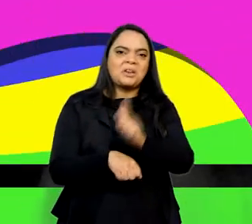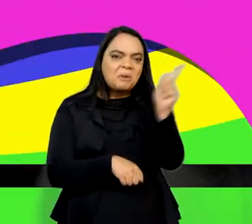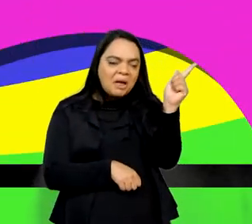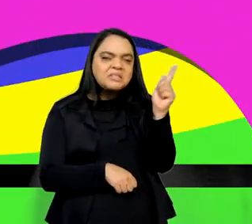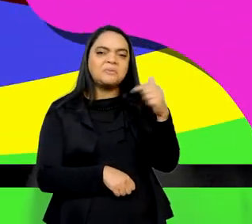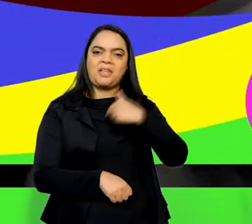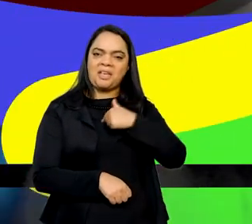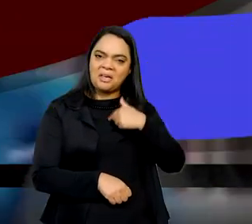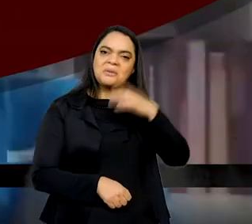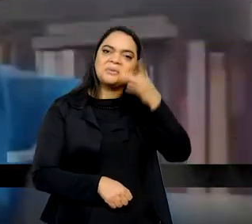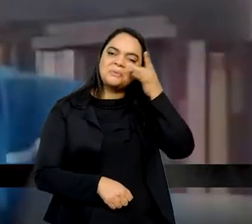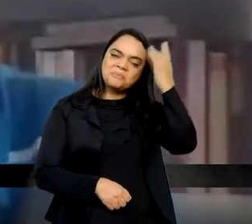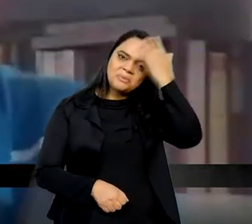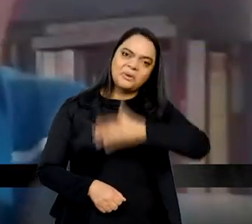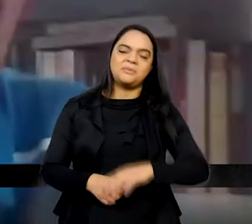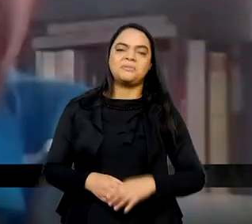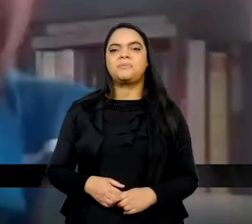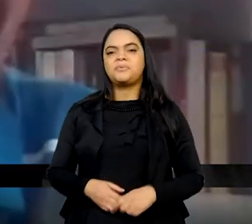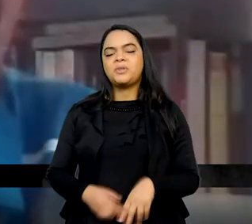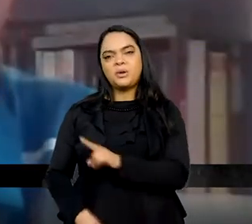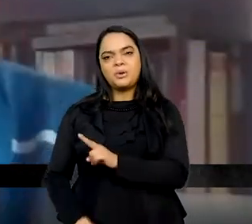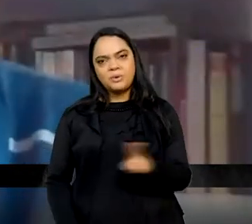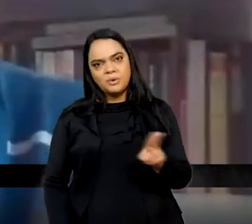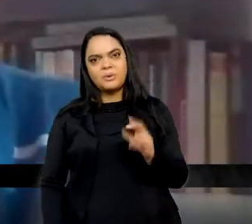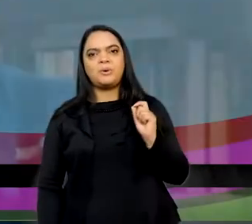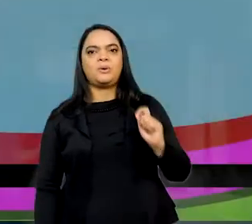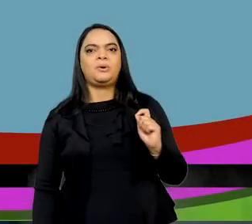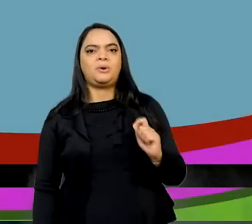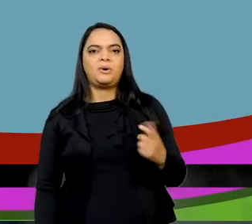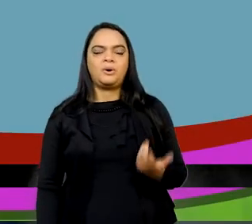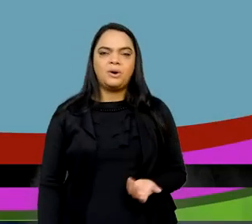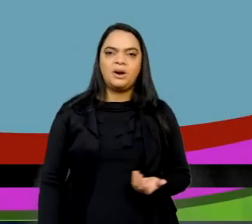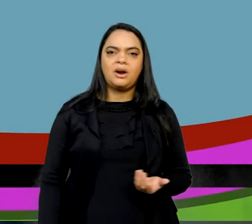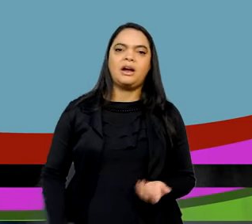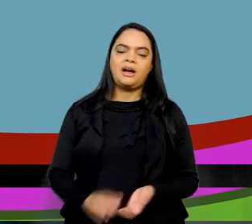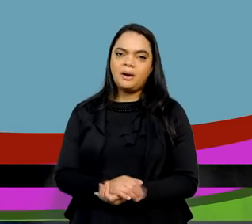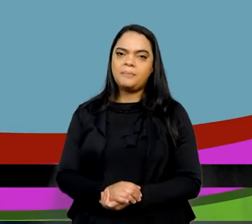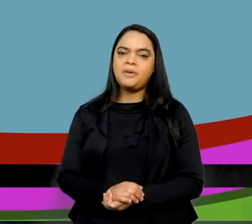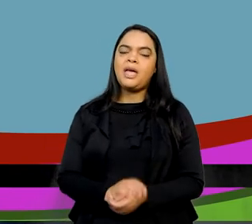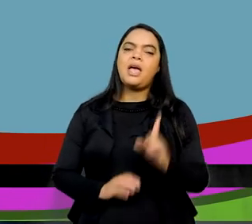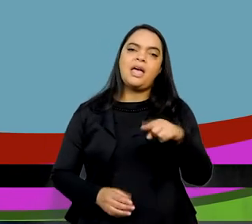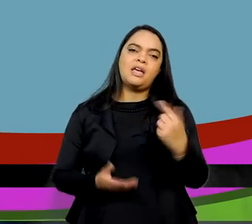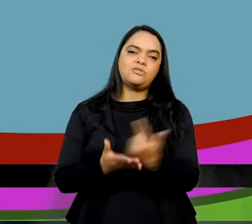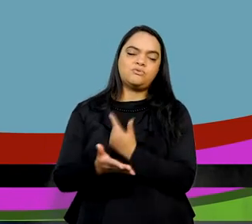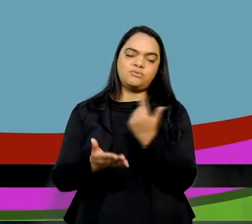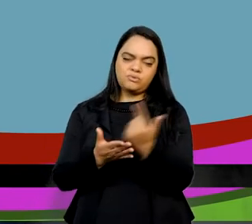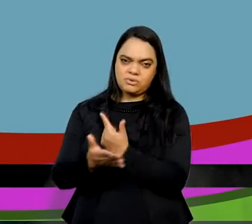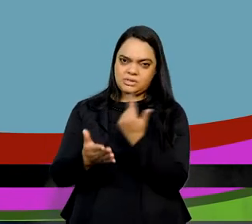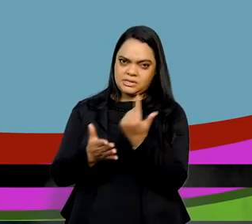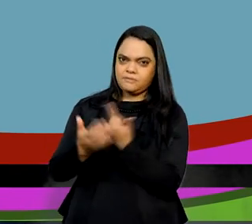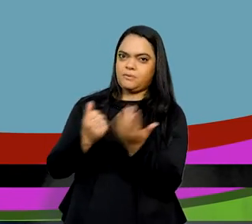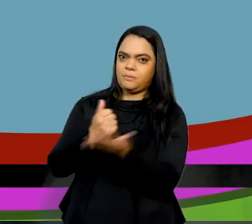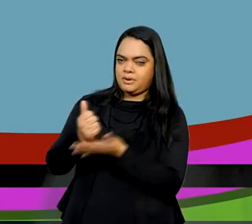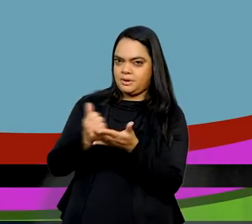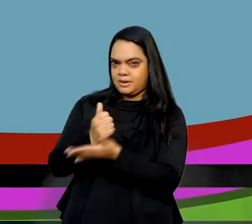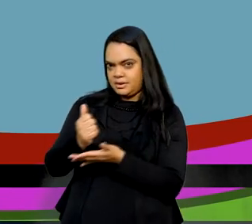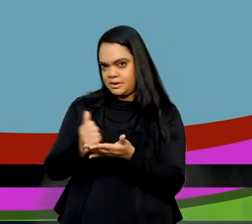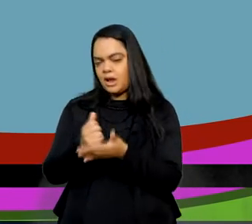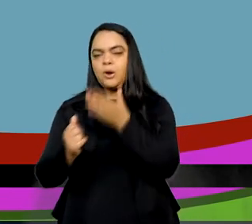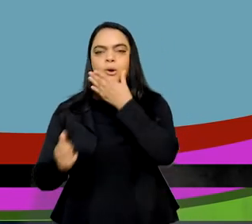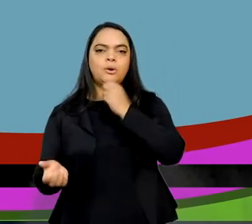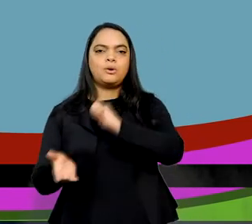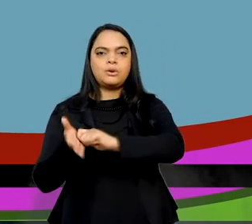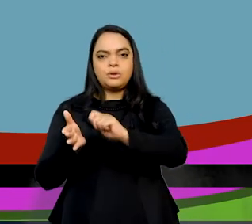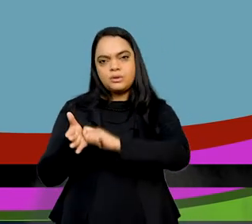comprovar. Esse nome Arruando vem de um livro de Mário Sete, que é um escritor, né, pernambucano, que é Arruar pelas ruas